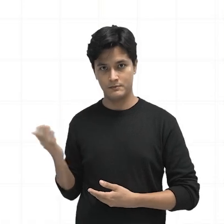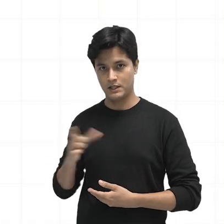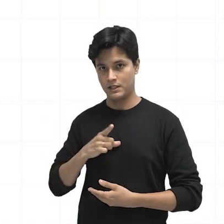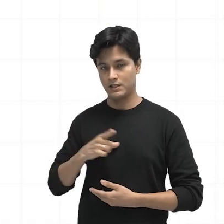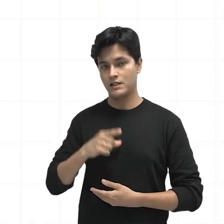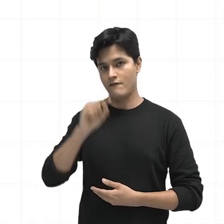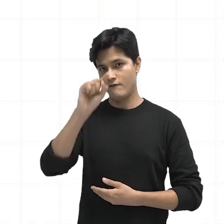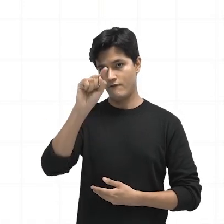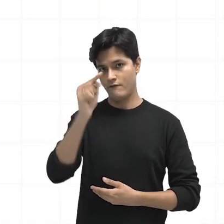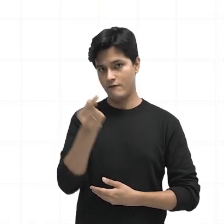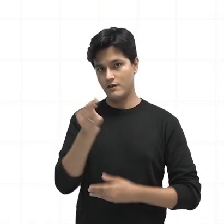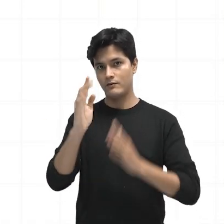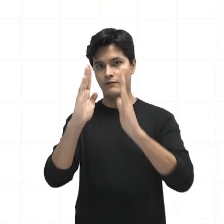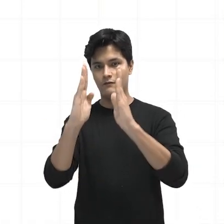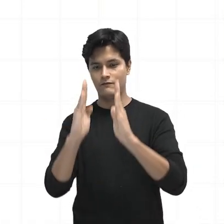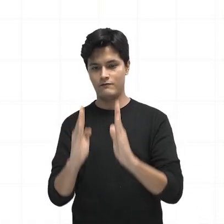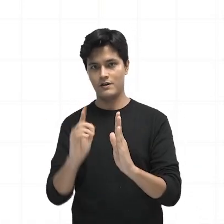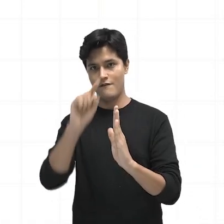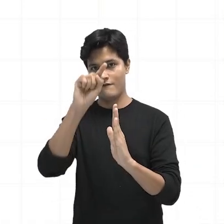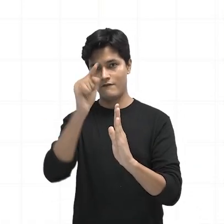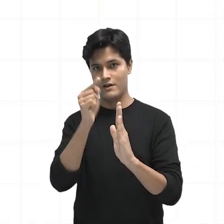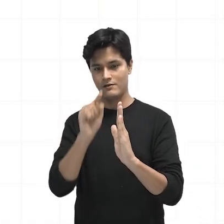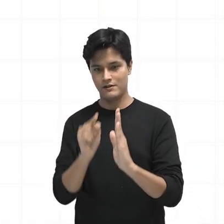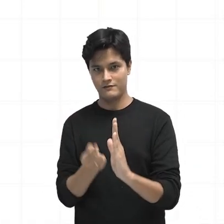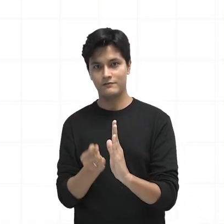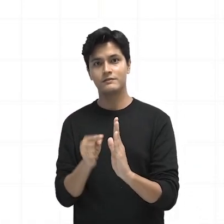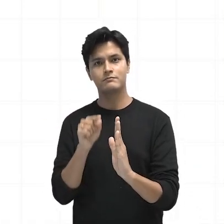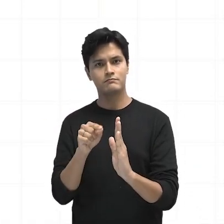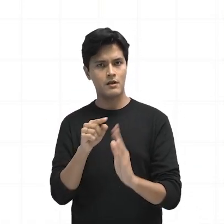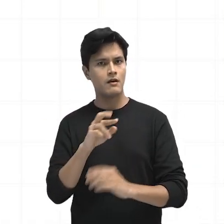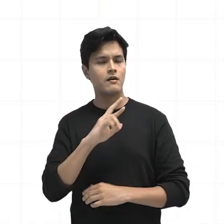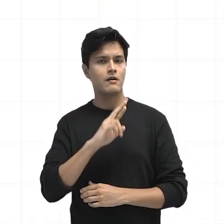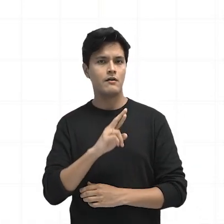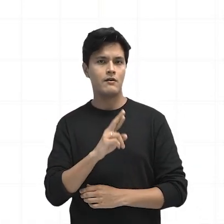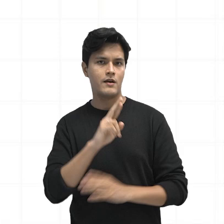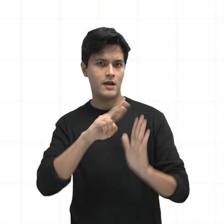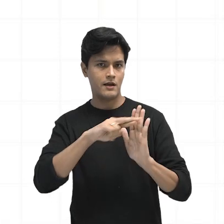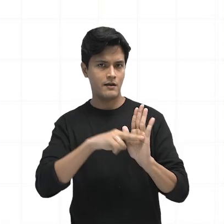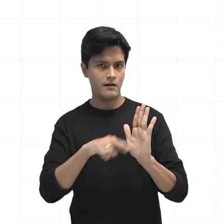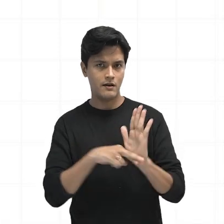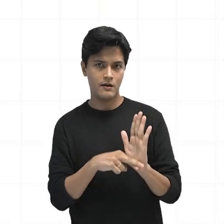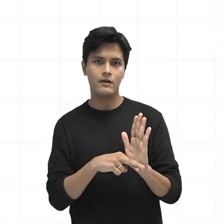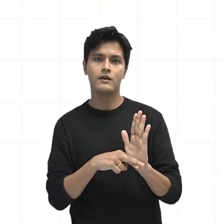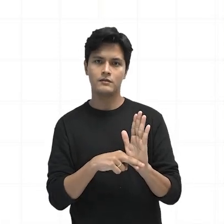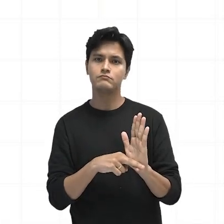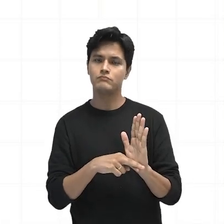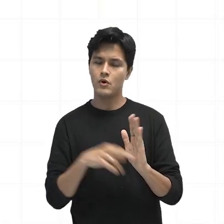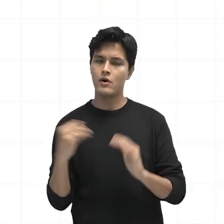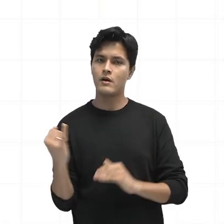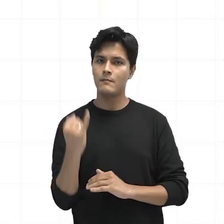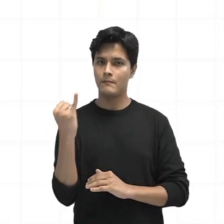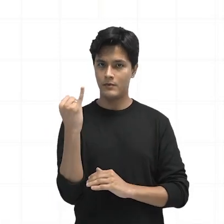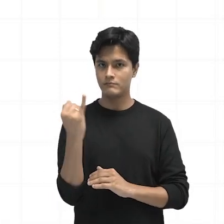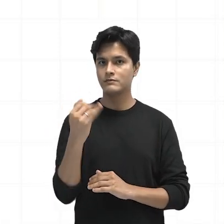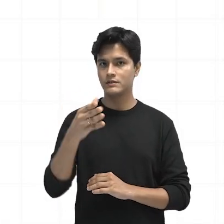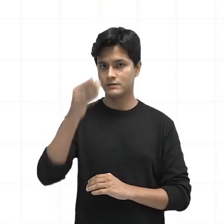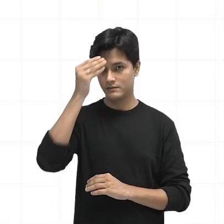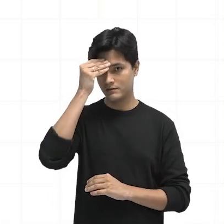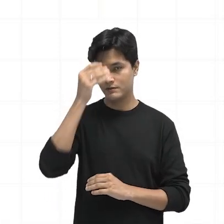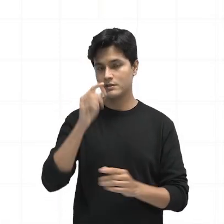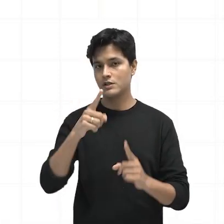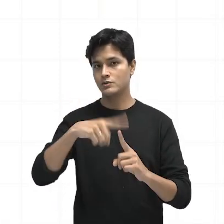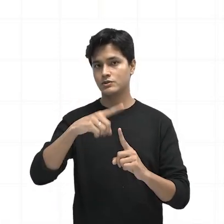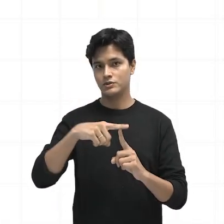vírgula embaixo de vírgula, que é a única regra que vocês têm que seguir. Regra obrigatória para esse tipo